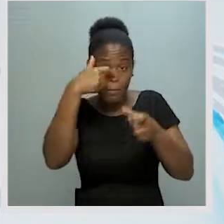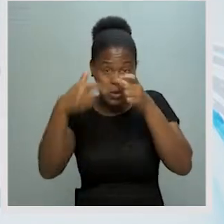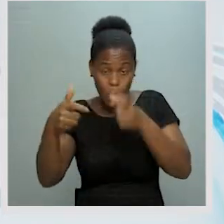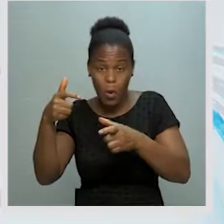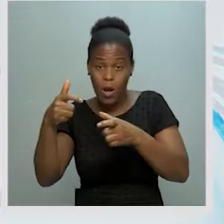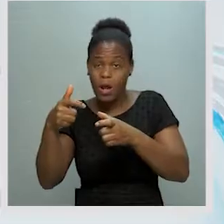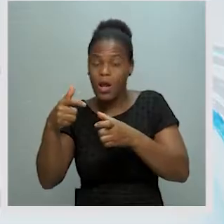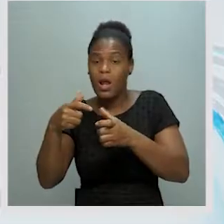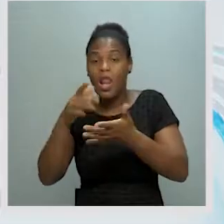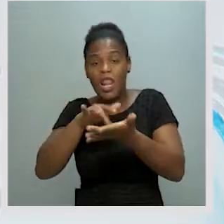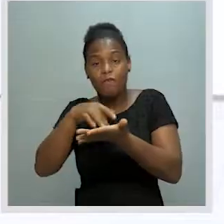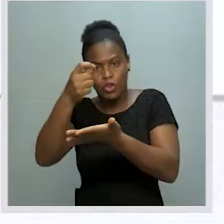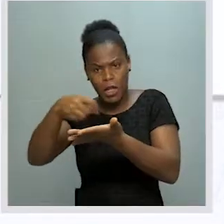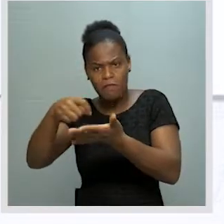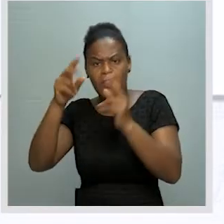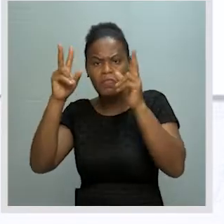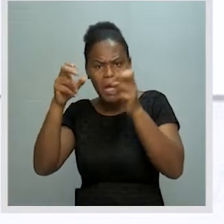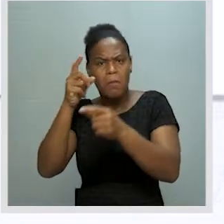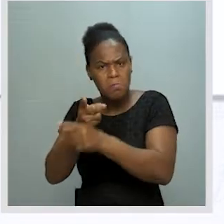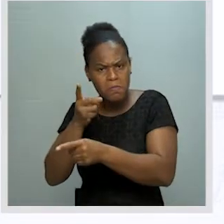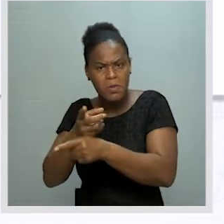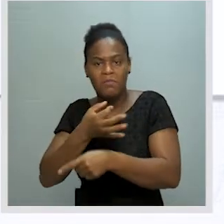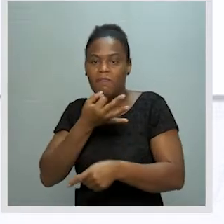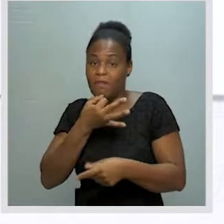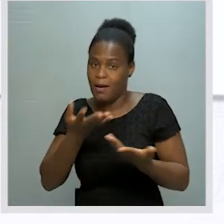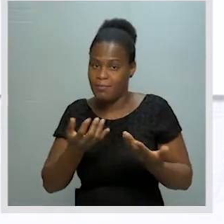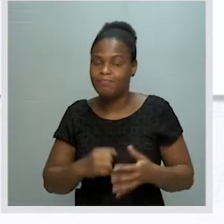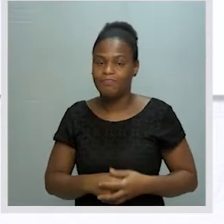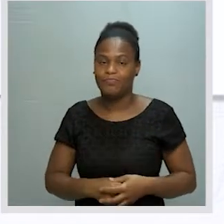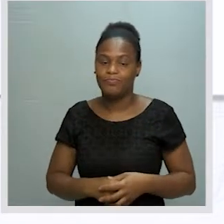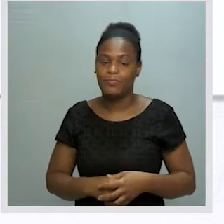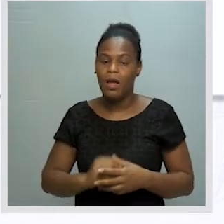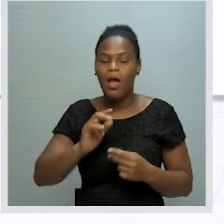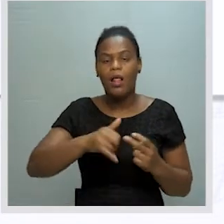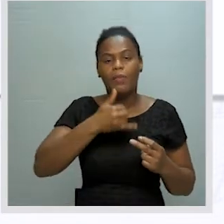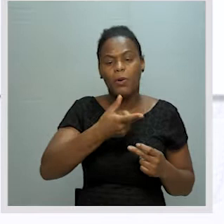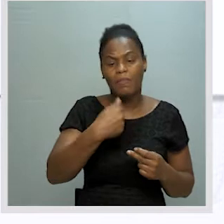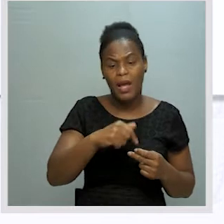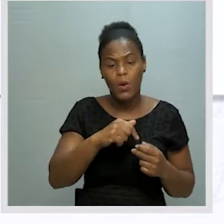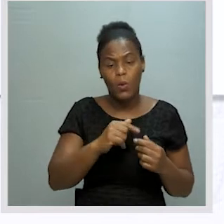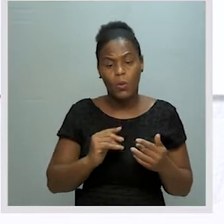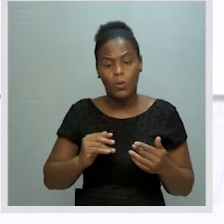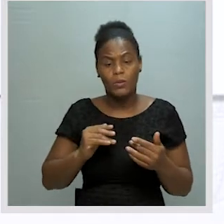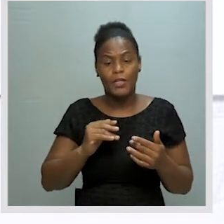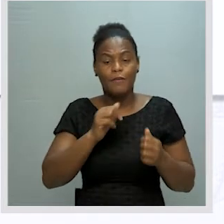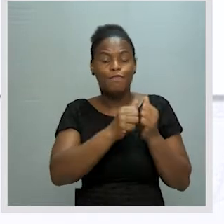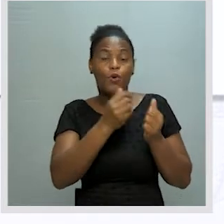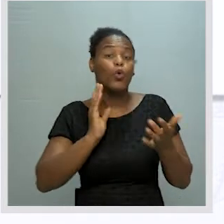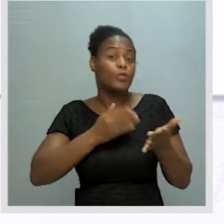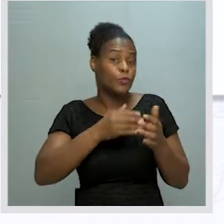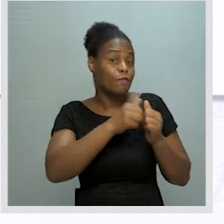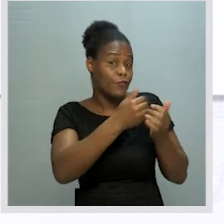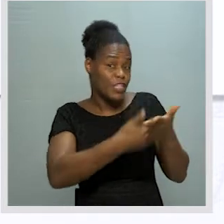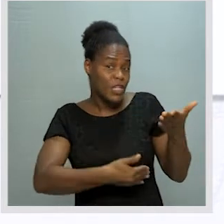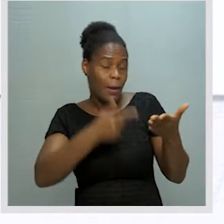também do mesmo tema. Então, depois nós temos fichas de autor, organizado por autor, que